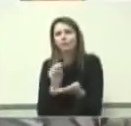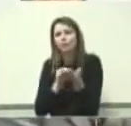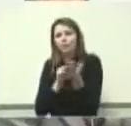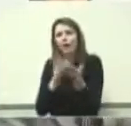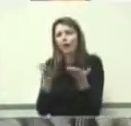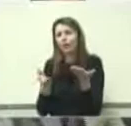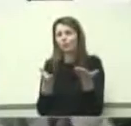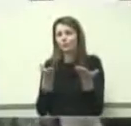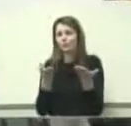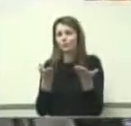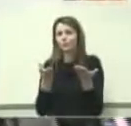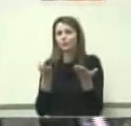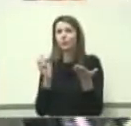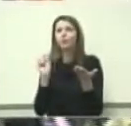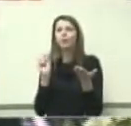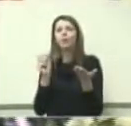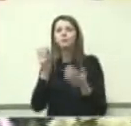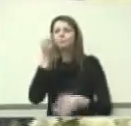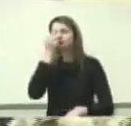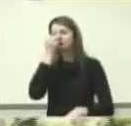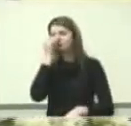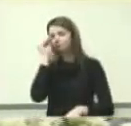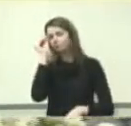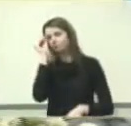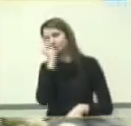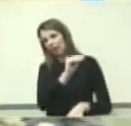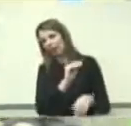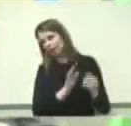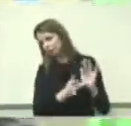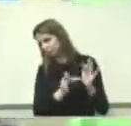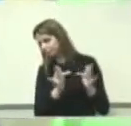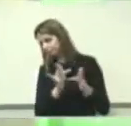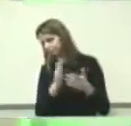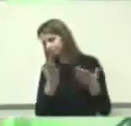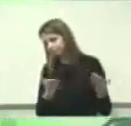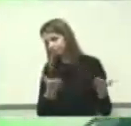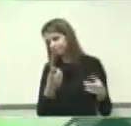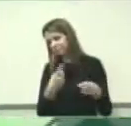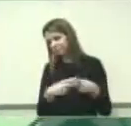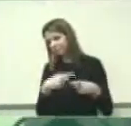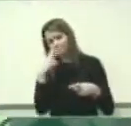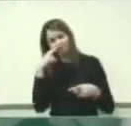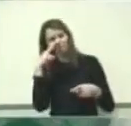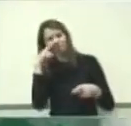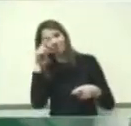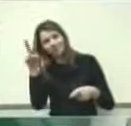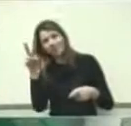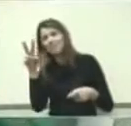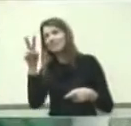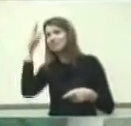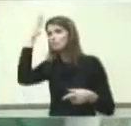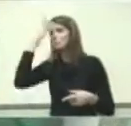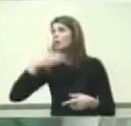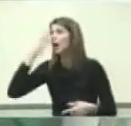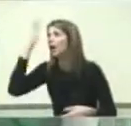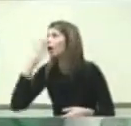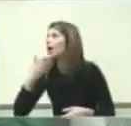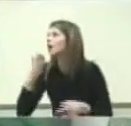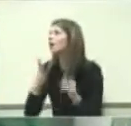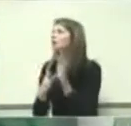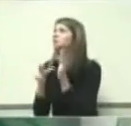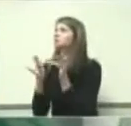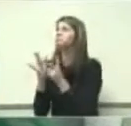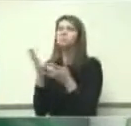E aí resolveram abandonar Jesus porque não enxergaram no meio da tempestade